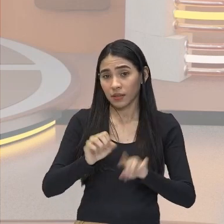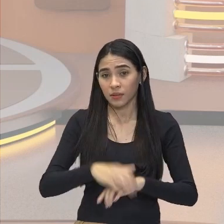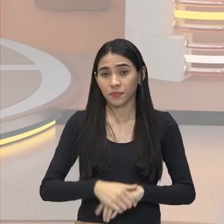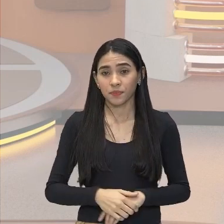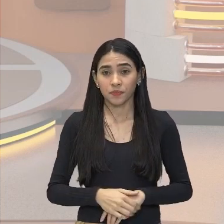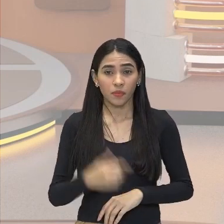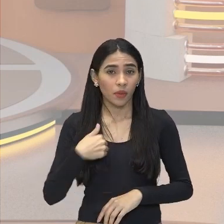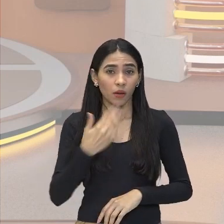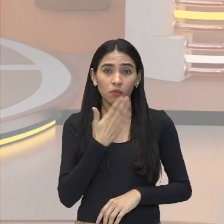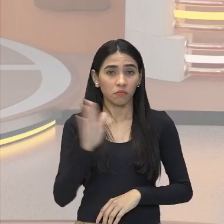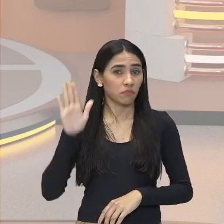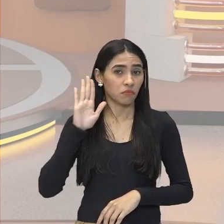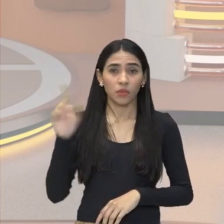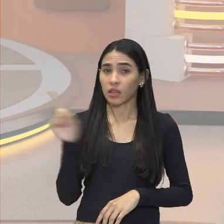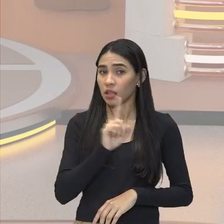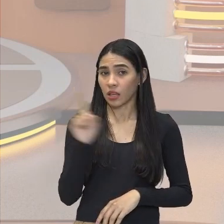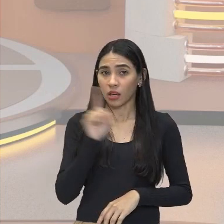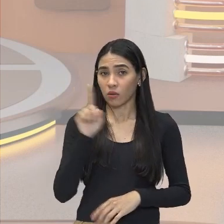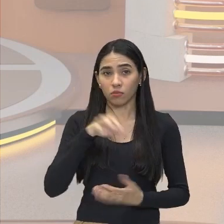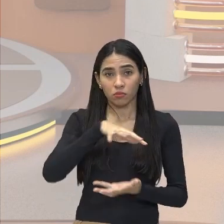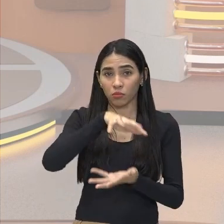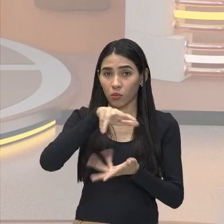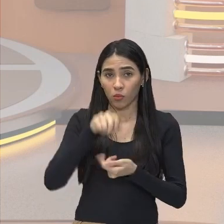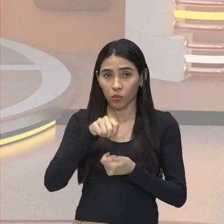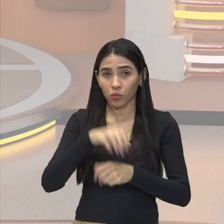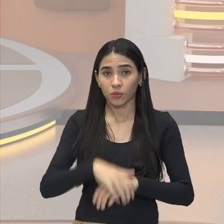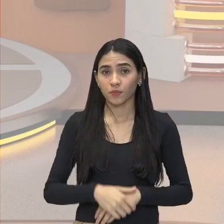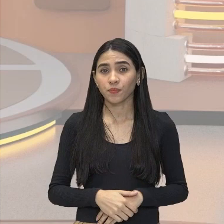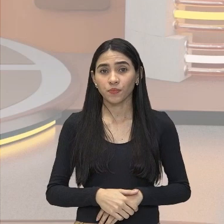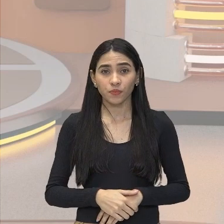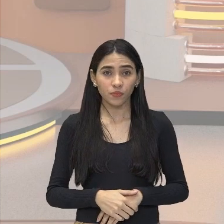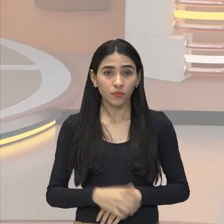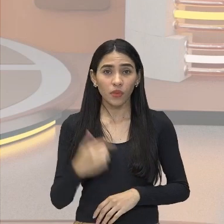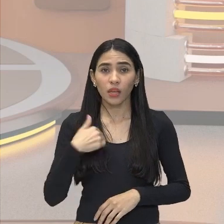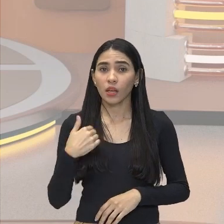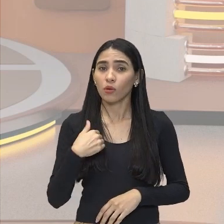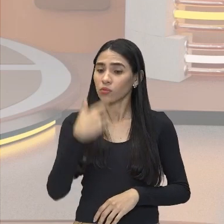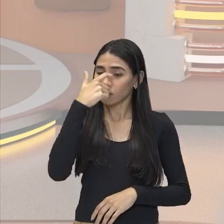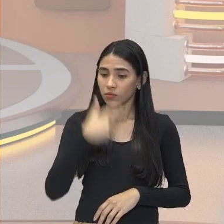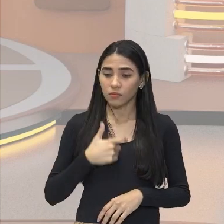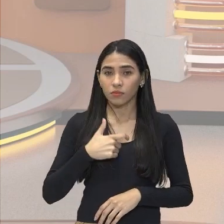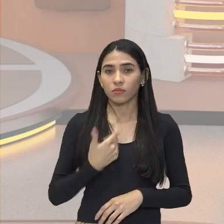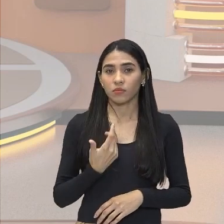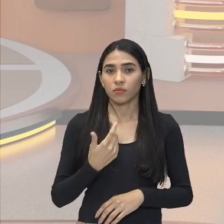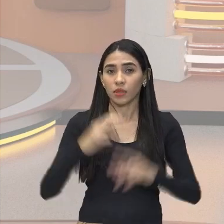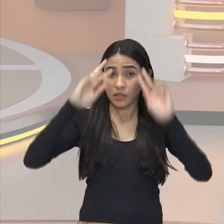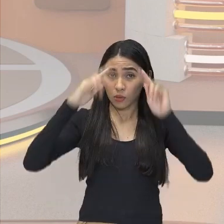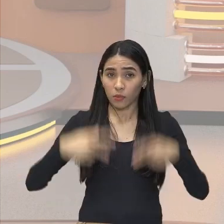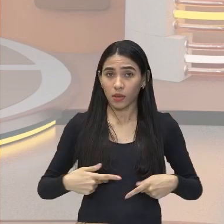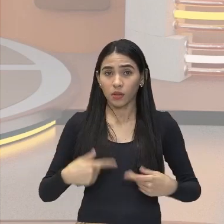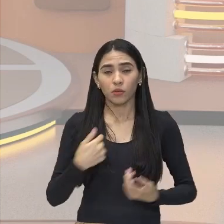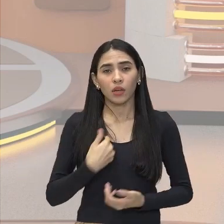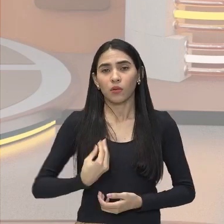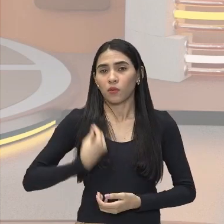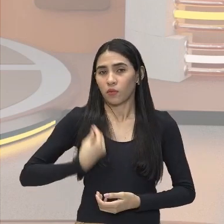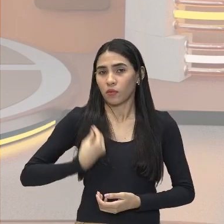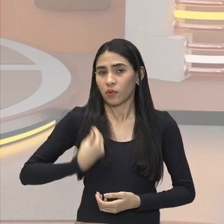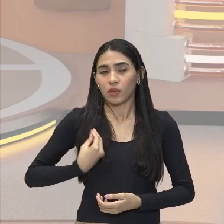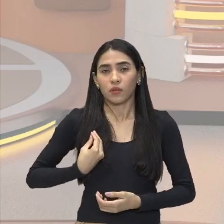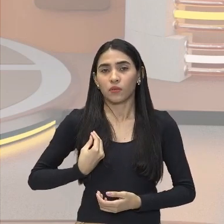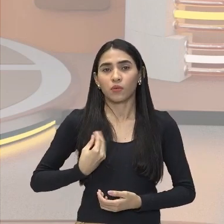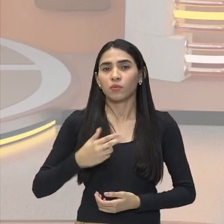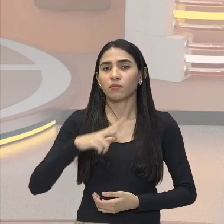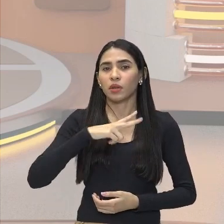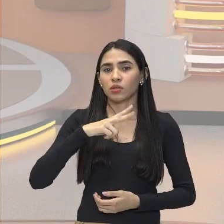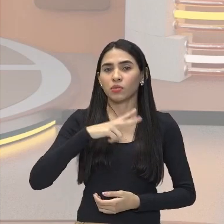me comprometo com o mundo como um todo, né? Eu sou indivíduo, eu vivo de maneira individualmente, eu vou